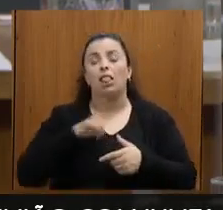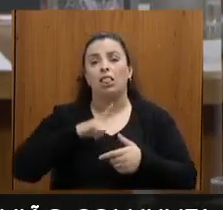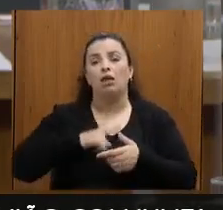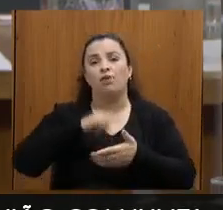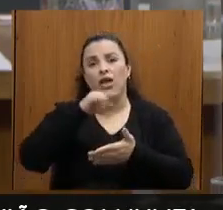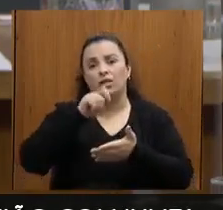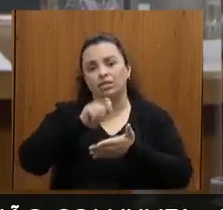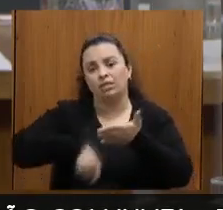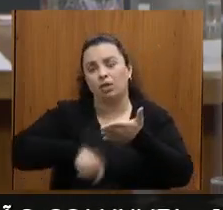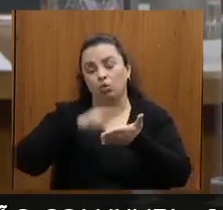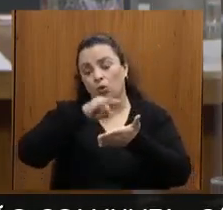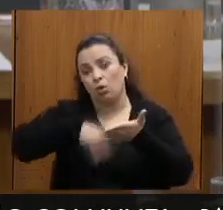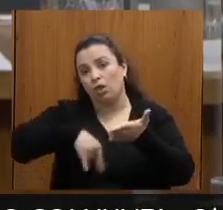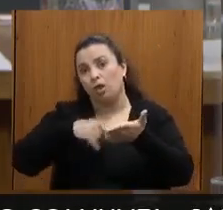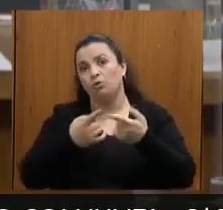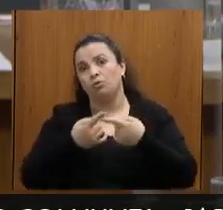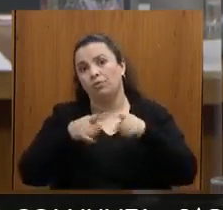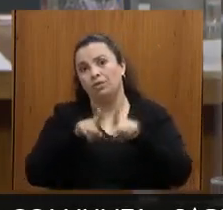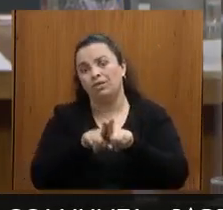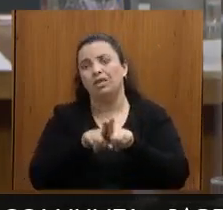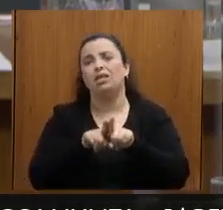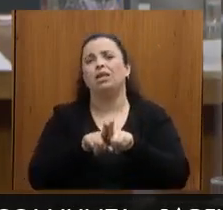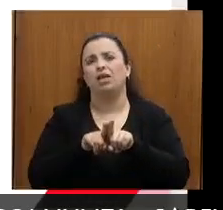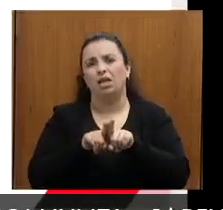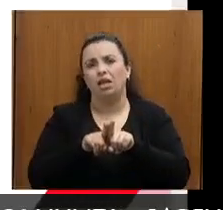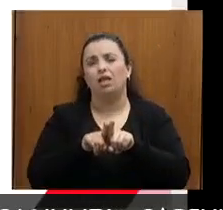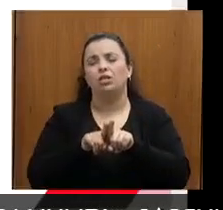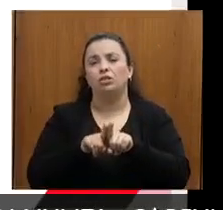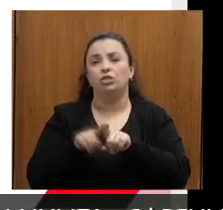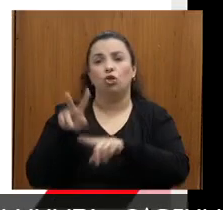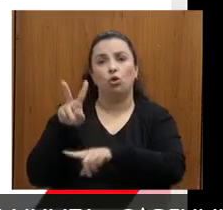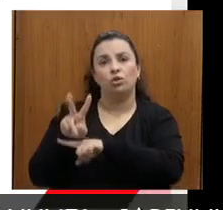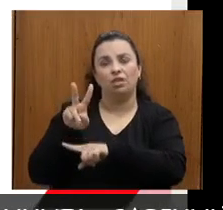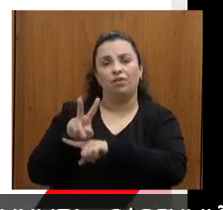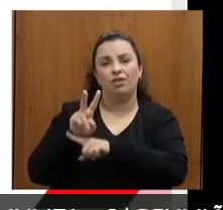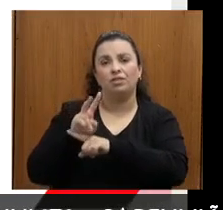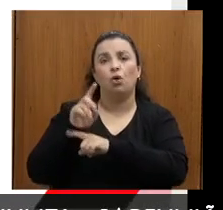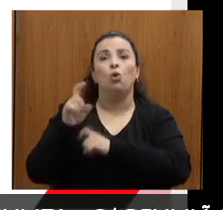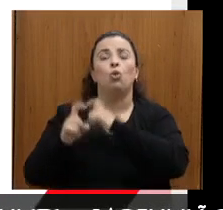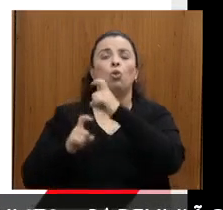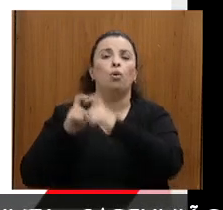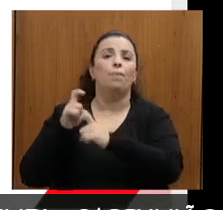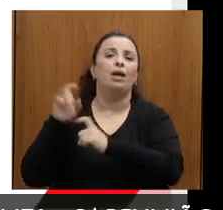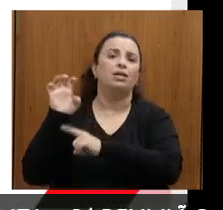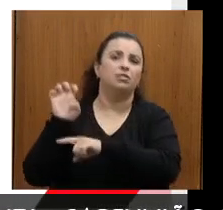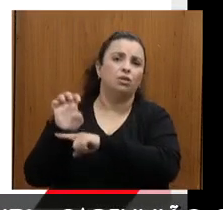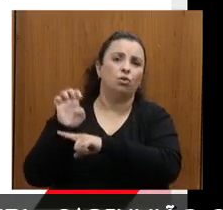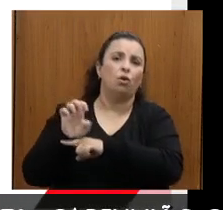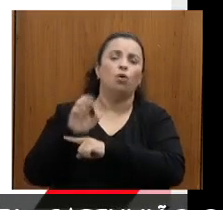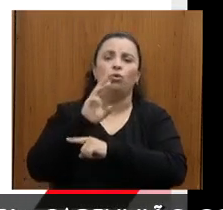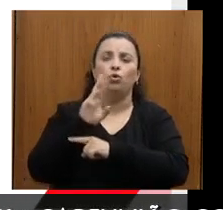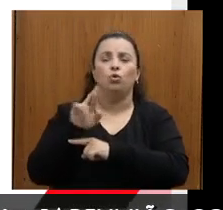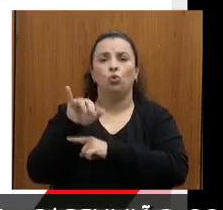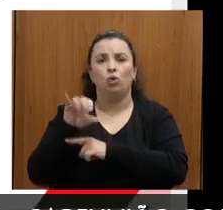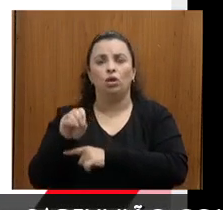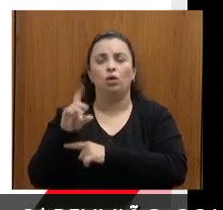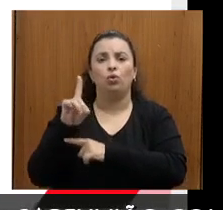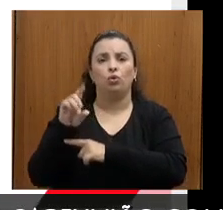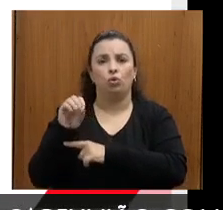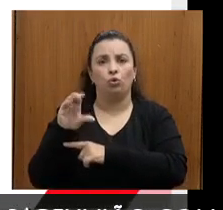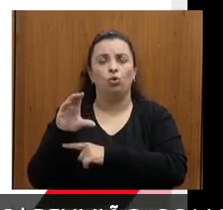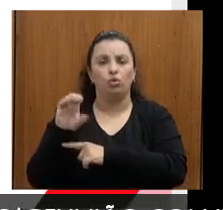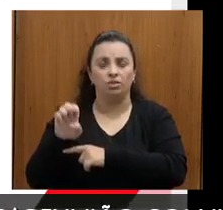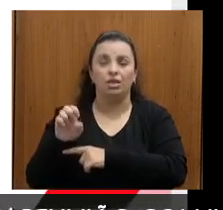para a consolidação da Unidade de Conservação do Parque Estadual do Rio Doce, um termo no valor de R$ 21 milhões, isso é como uma